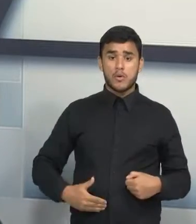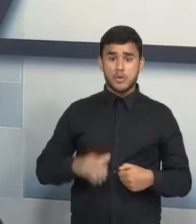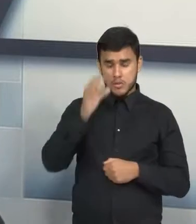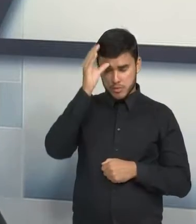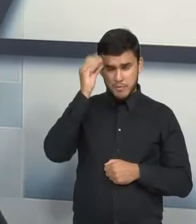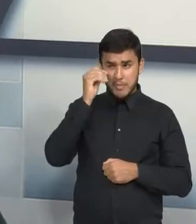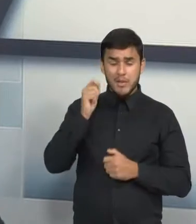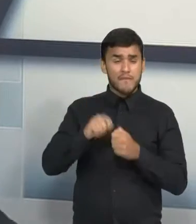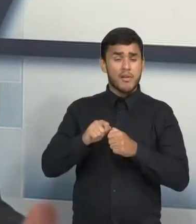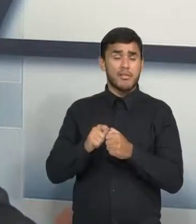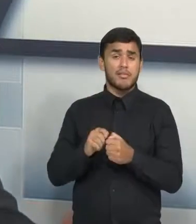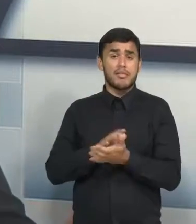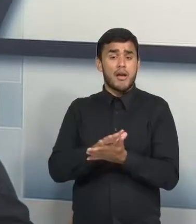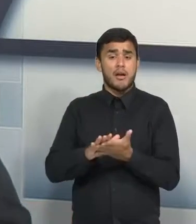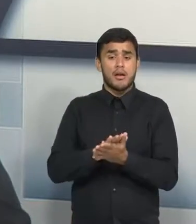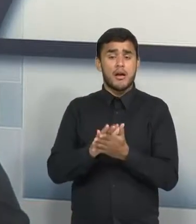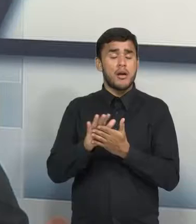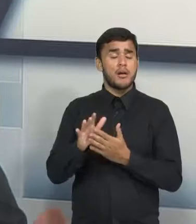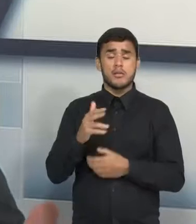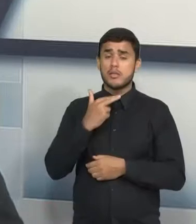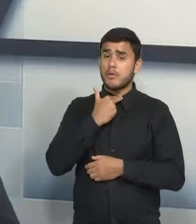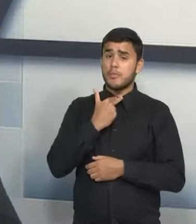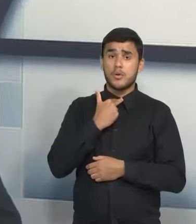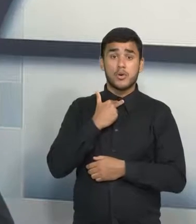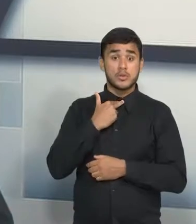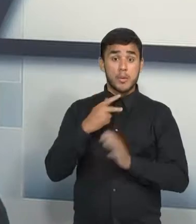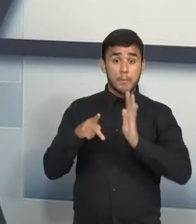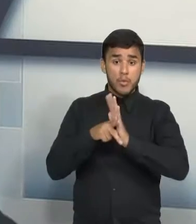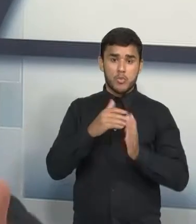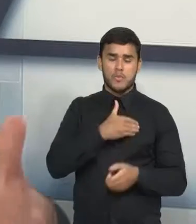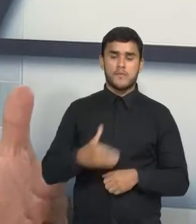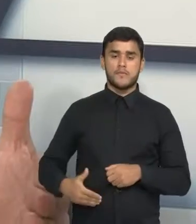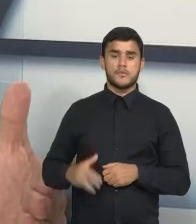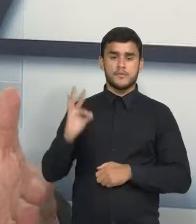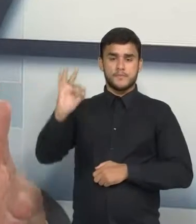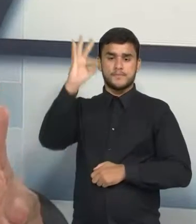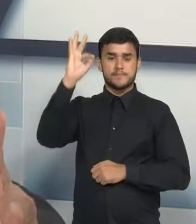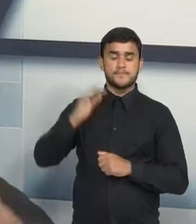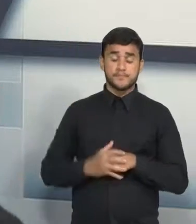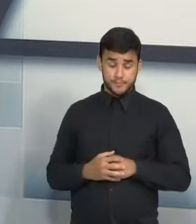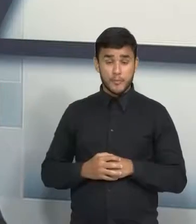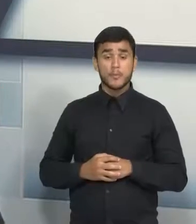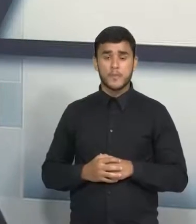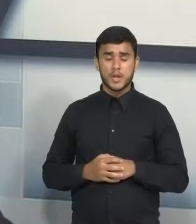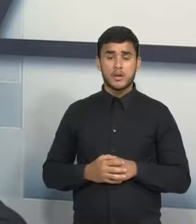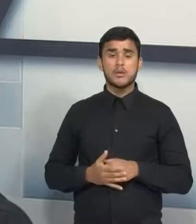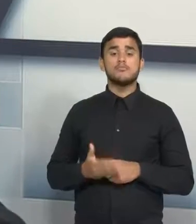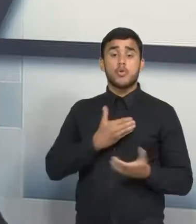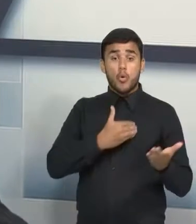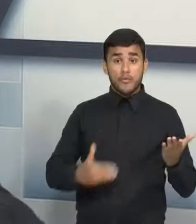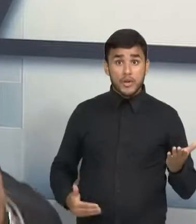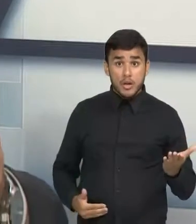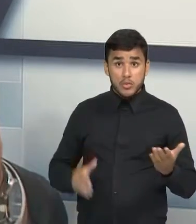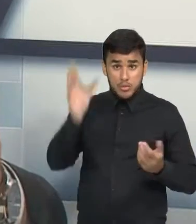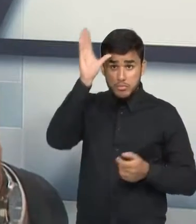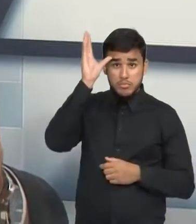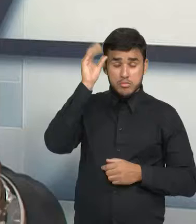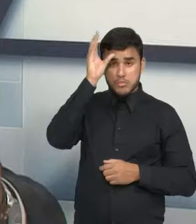alguma. Até a Constituição de Presídio ele precisa do governo federal. O governador Camilo Santana fez um projeto de lei